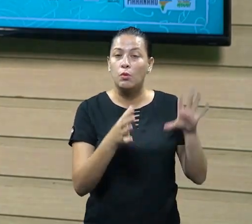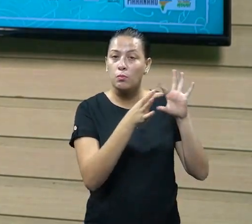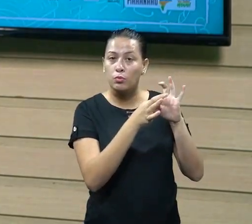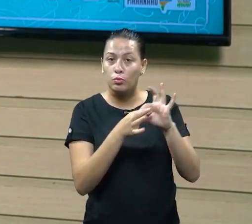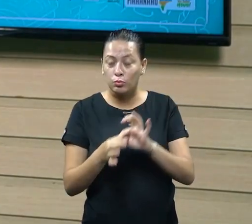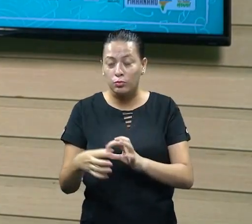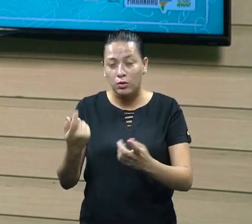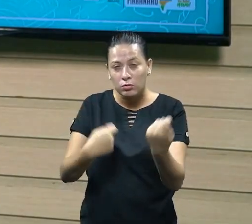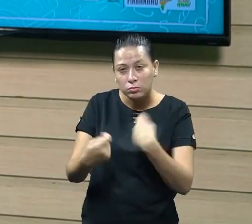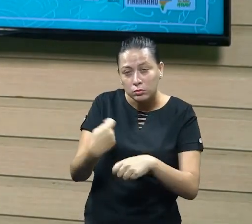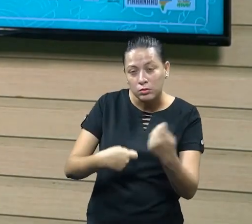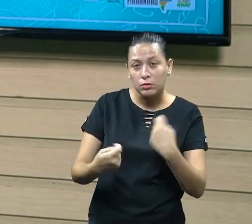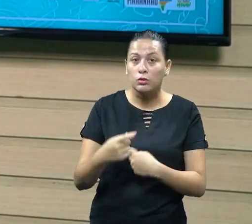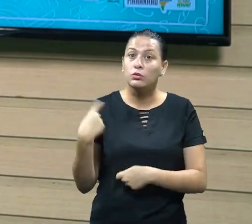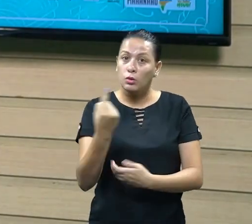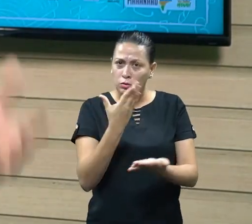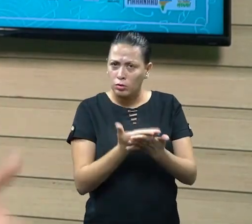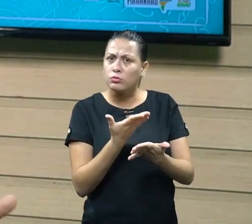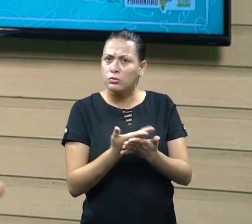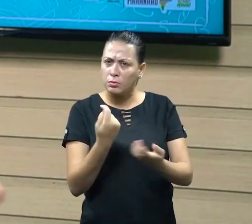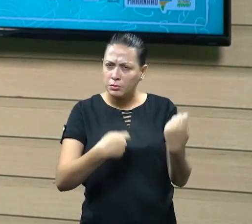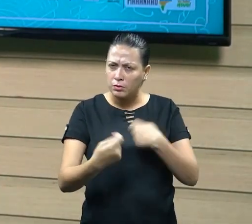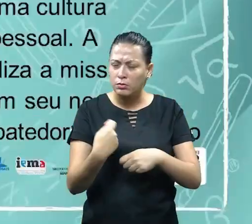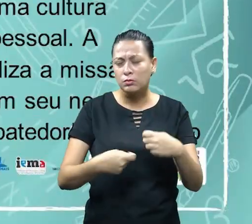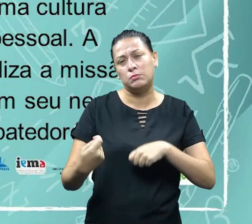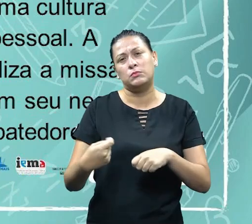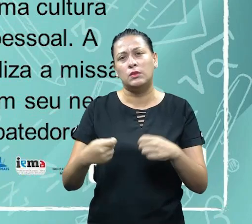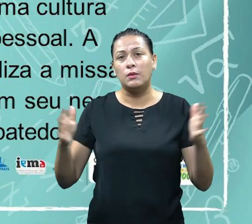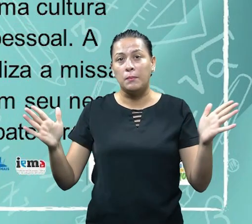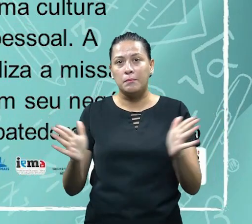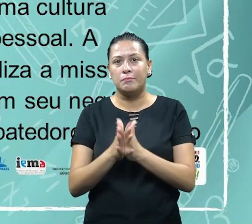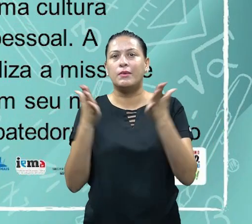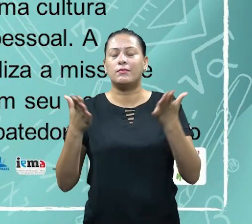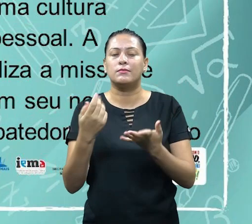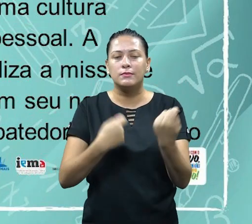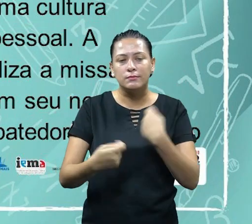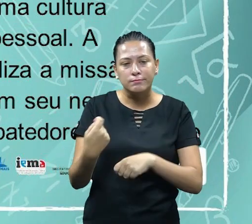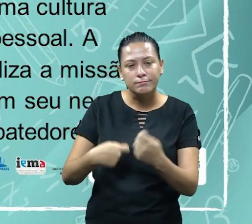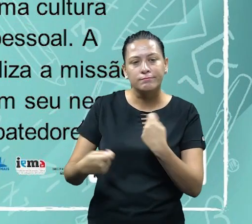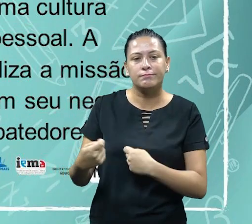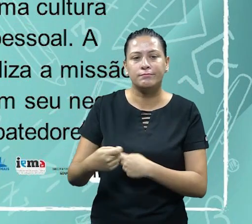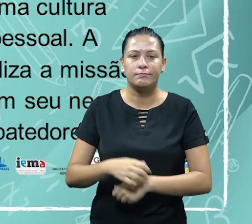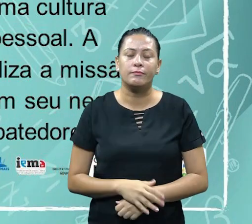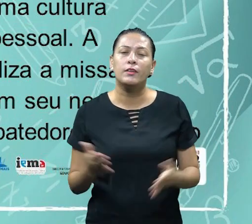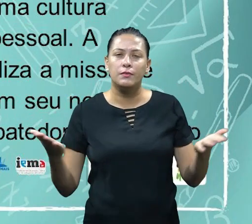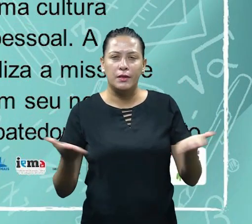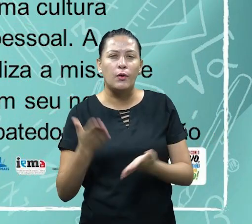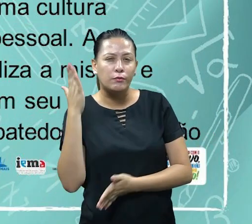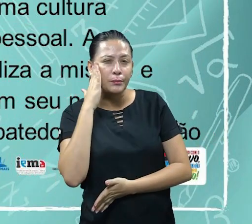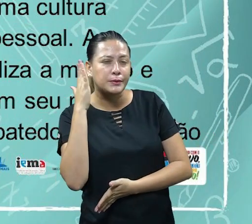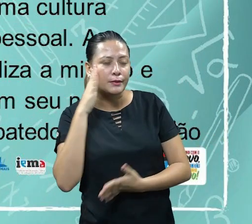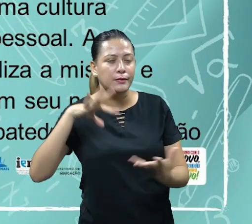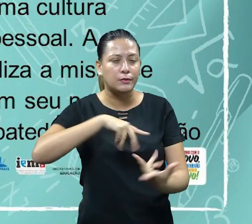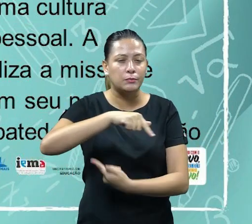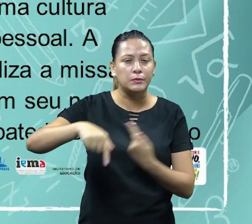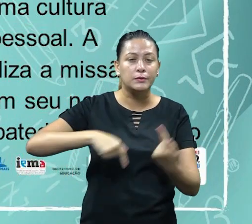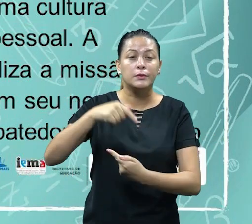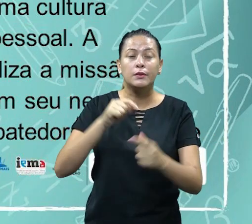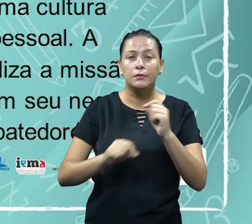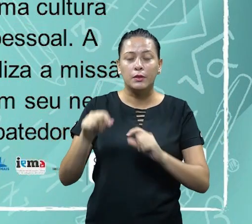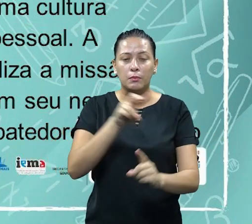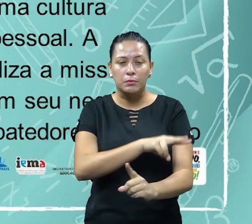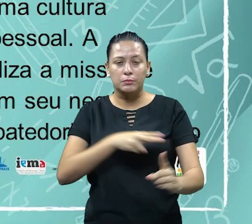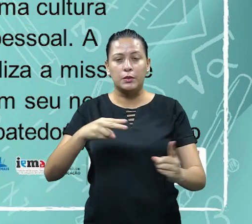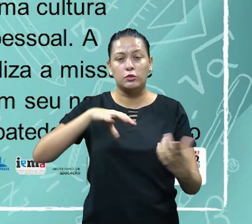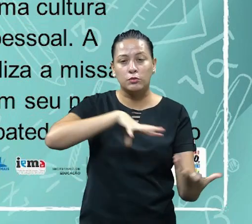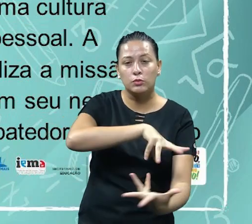Nós já estudamos também sobre a economia, então a globalização ela impacta na economia. Então vamos entender um pouquinho o que é essa globalização. Visão global do negócio